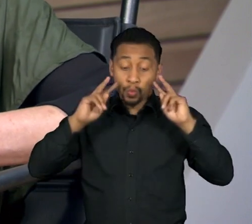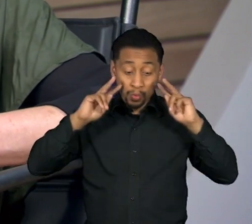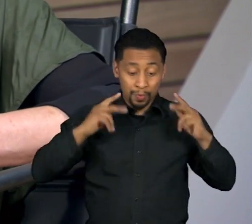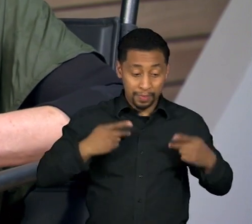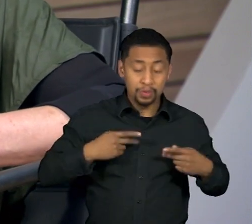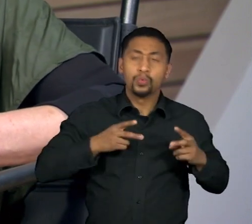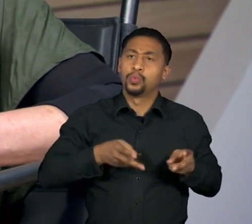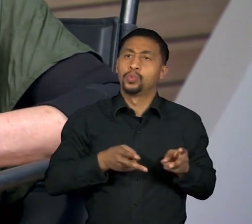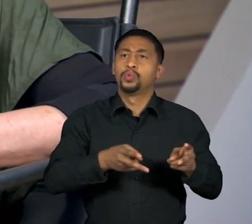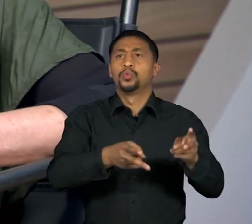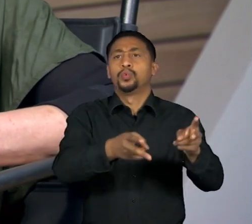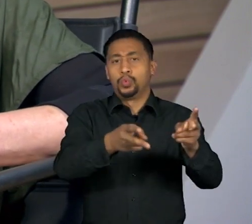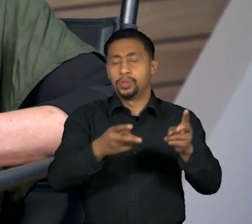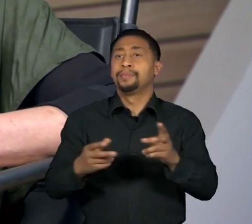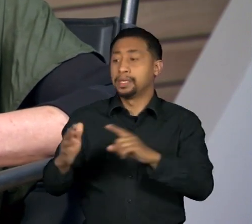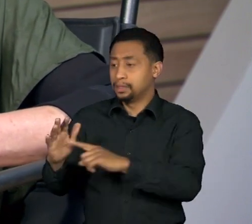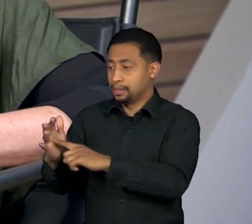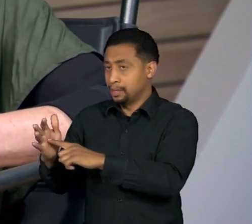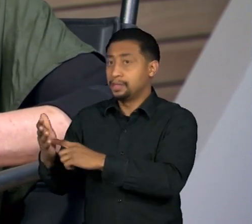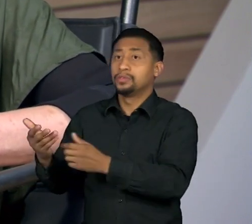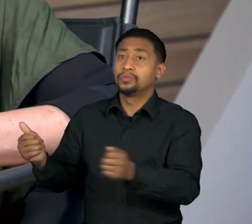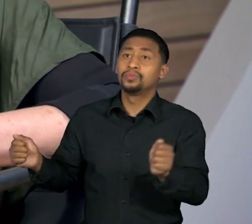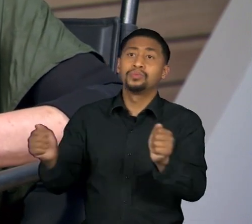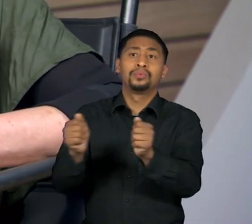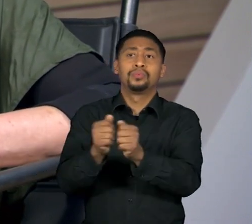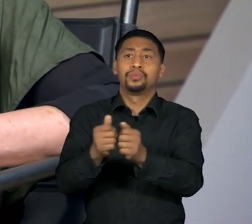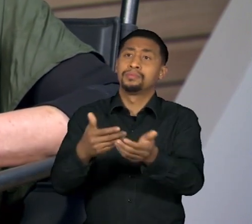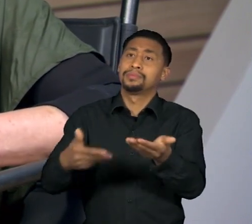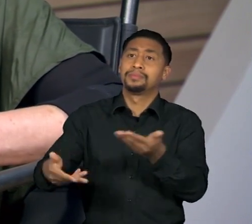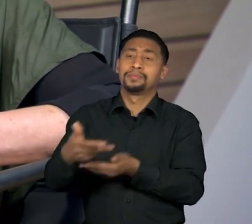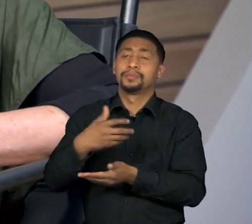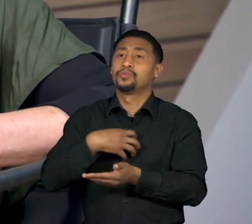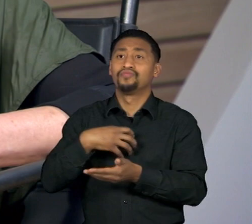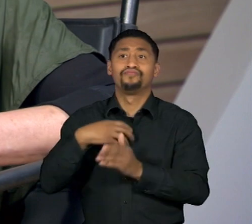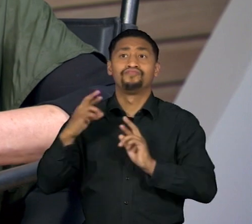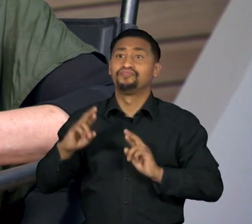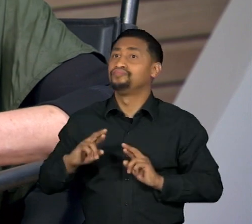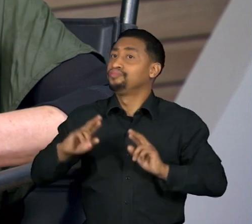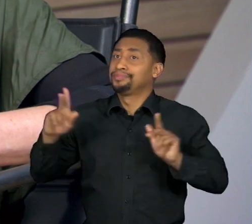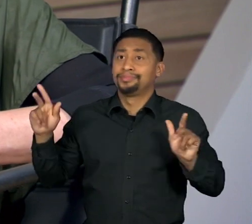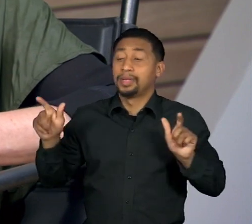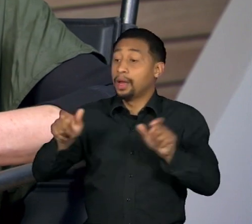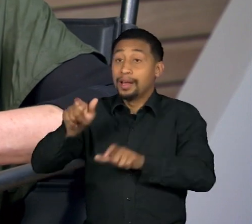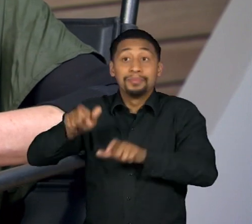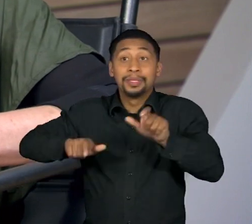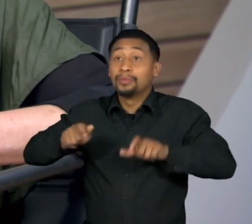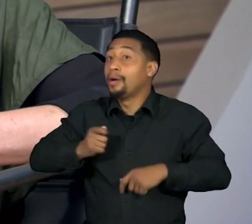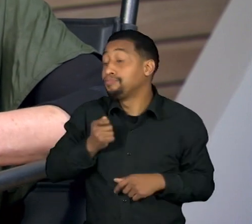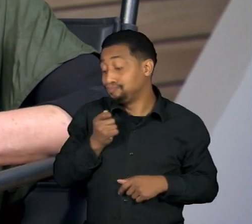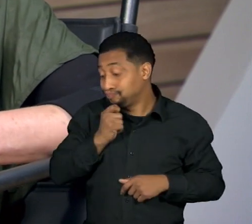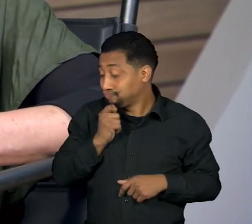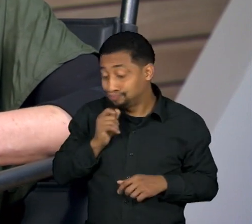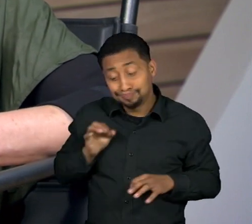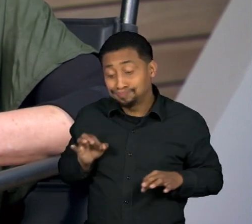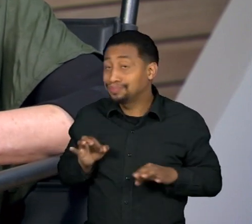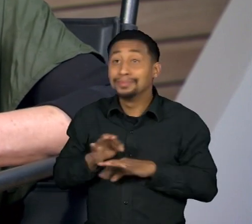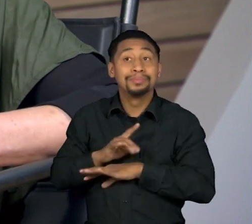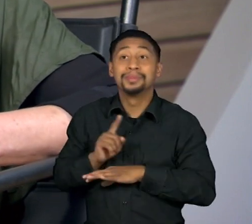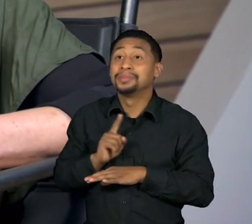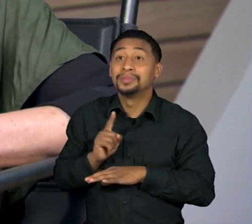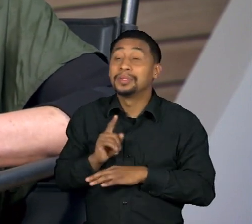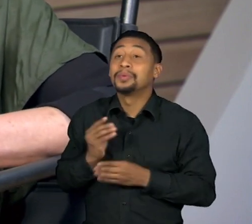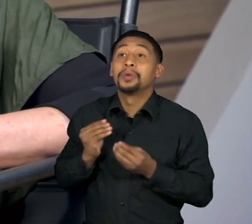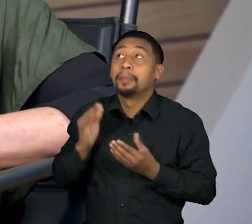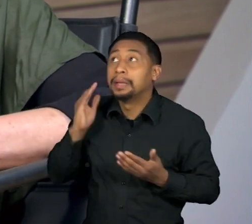uma relação, uma interface com a tecnologia de forma diferente. E que, em geral, as pessoas não foram preparadas para entender e